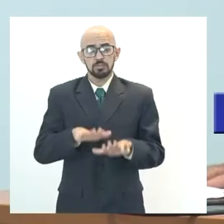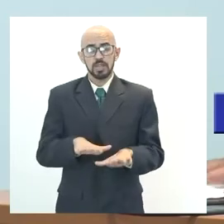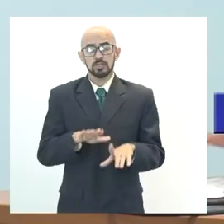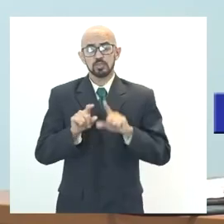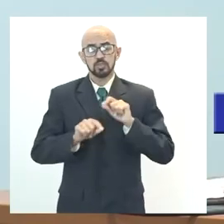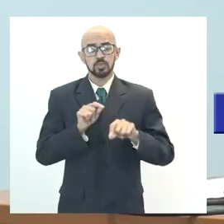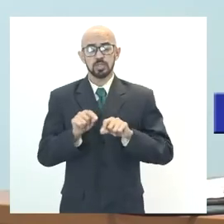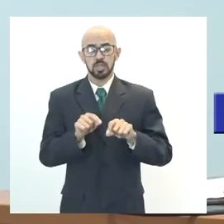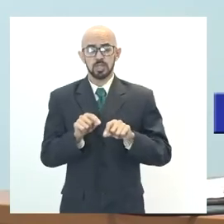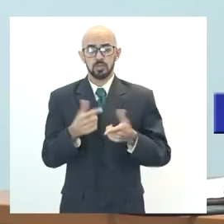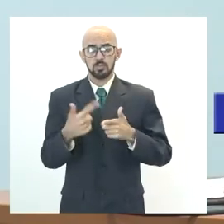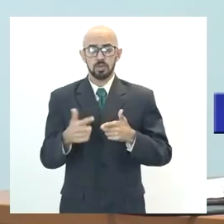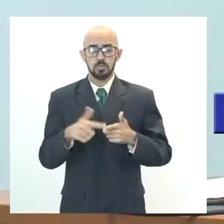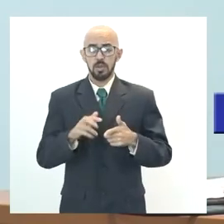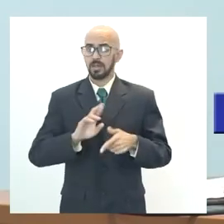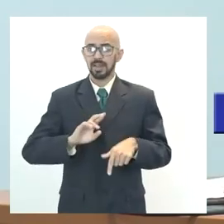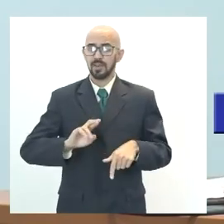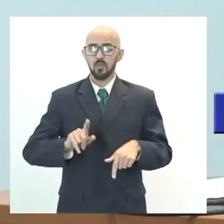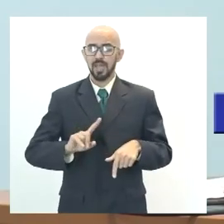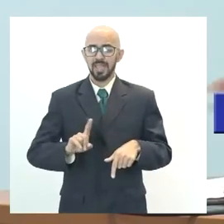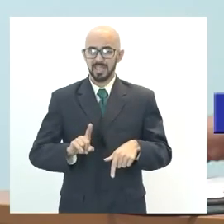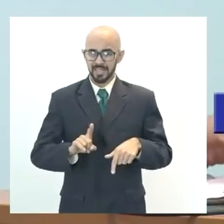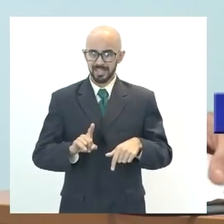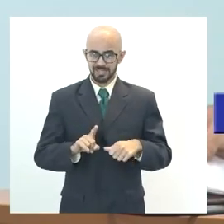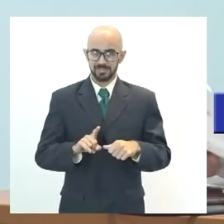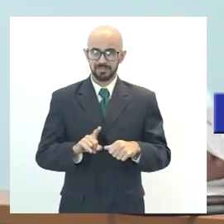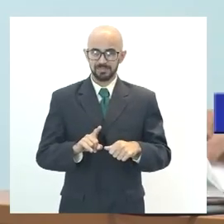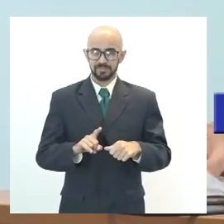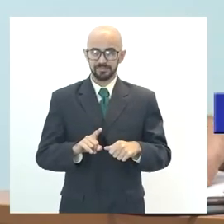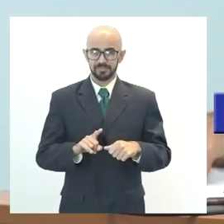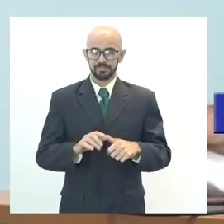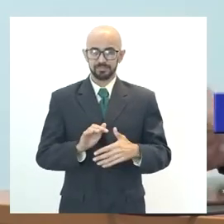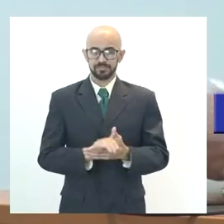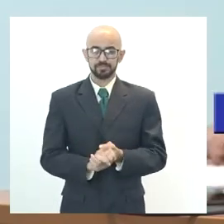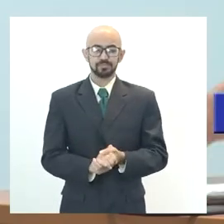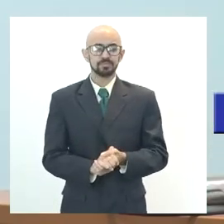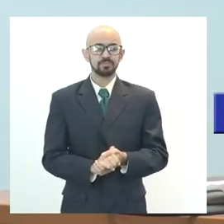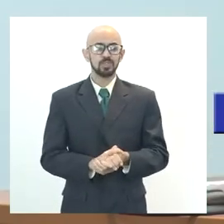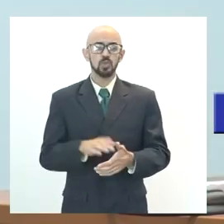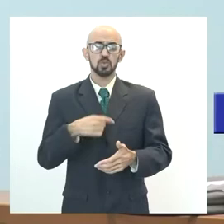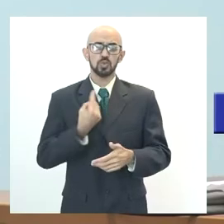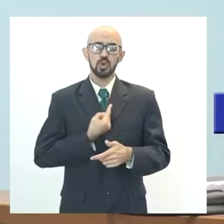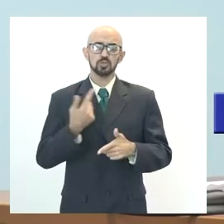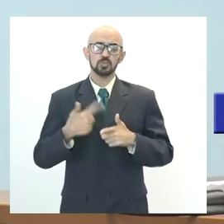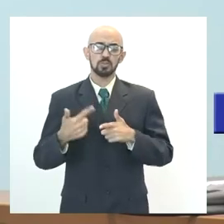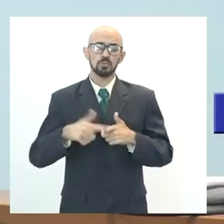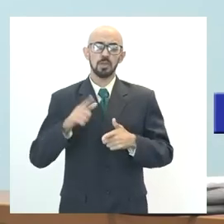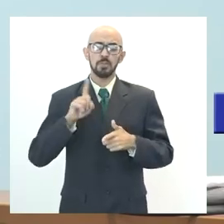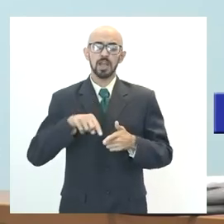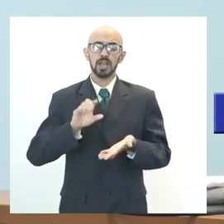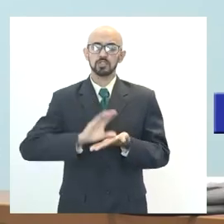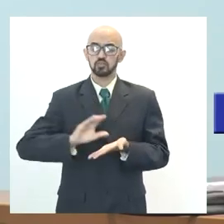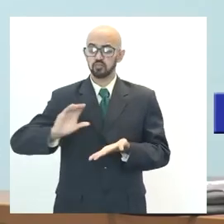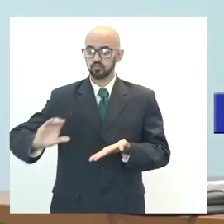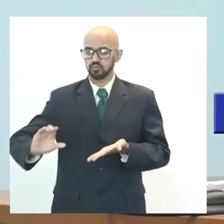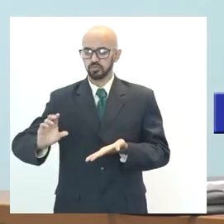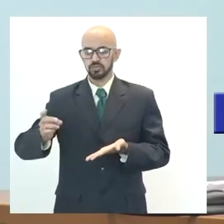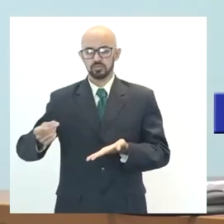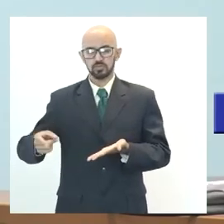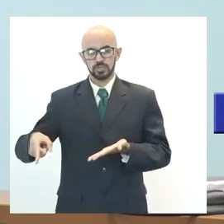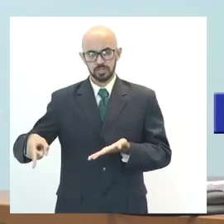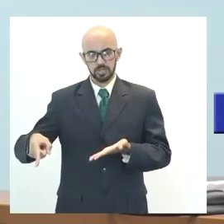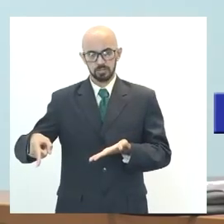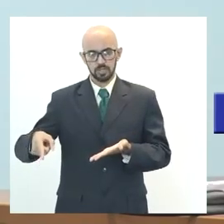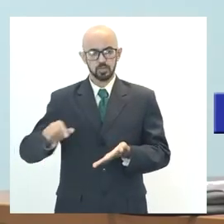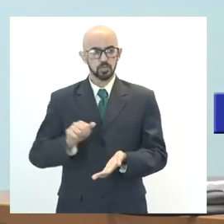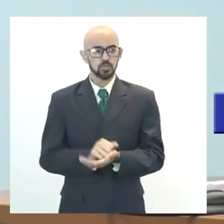A questão aqui não é isso que tá colocado então é o nosso problema de financiamento eu vou pegar aqui alguns